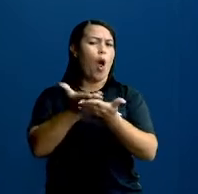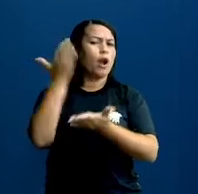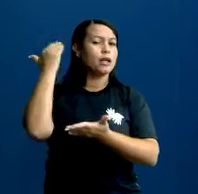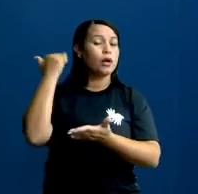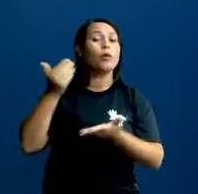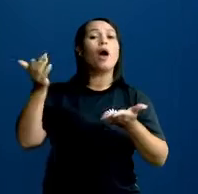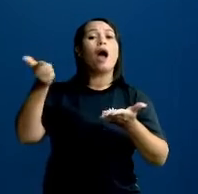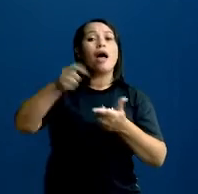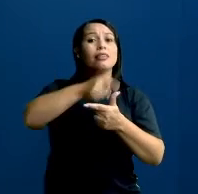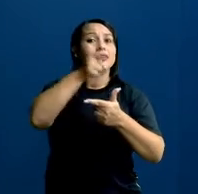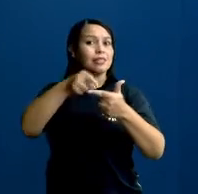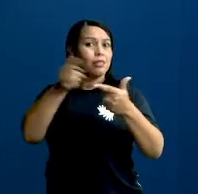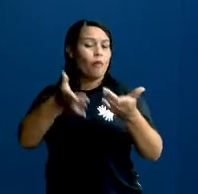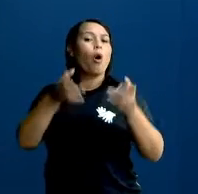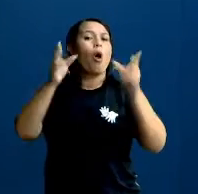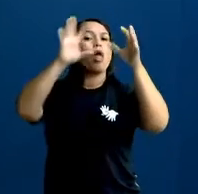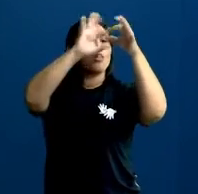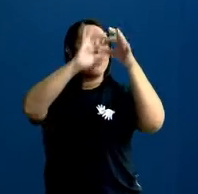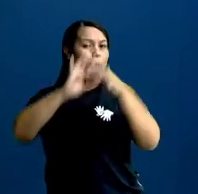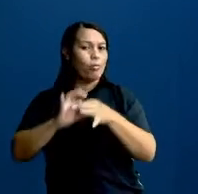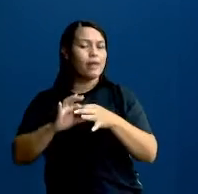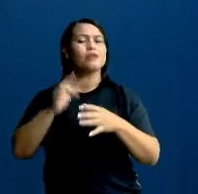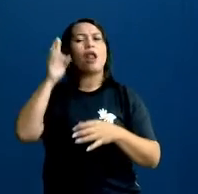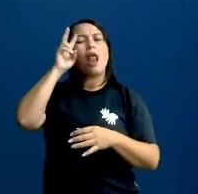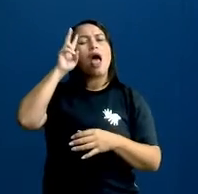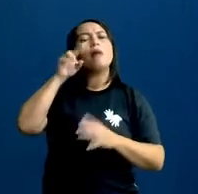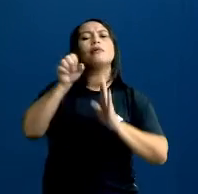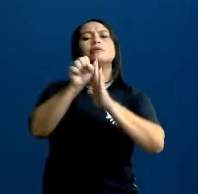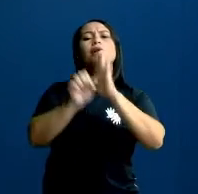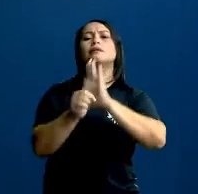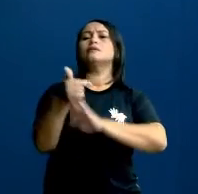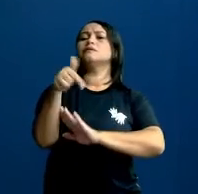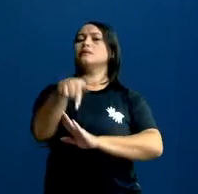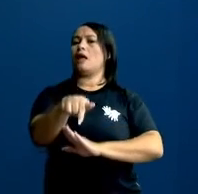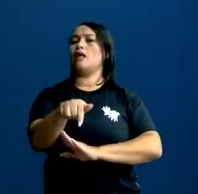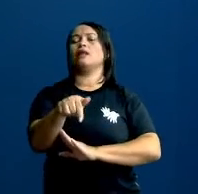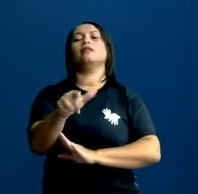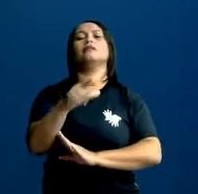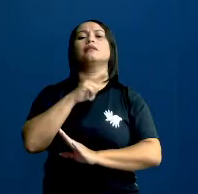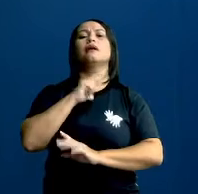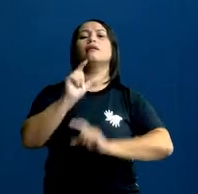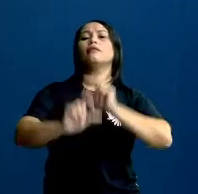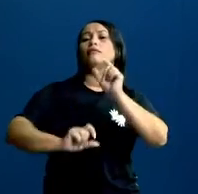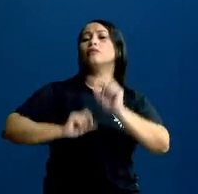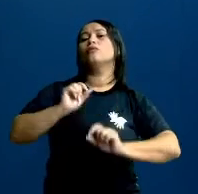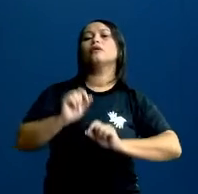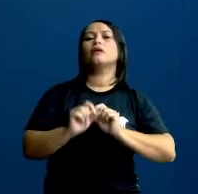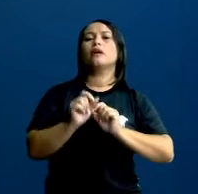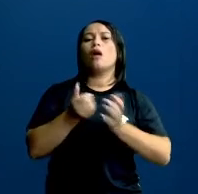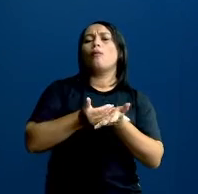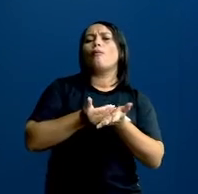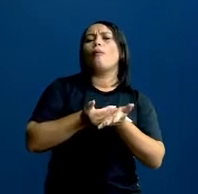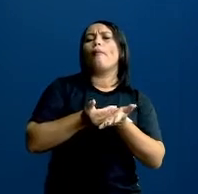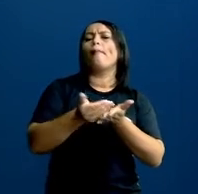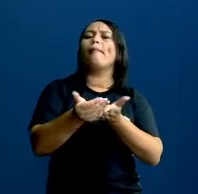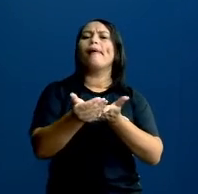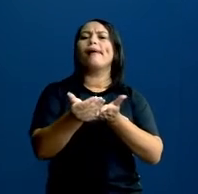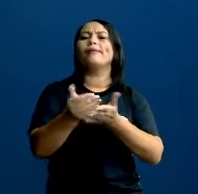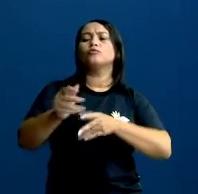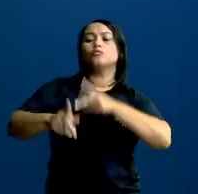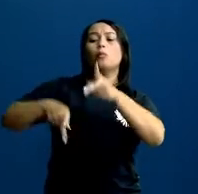eu trago aqui de novo esse contexto. Naquela época, no século XVII, houve aí o início